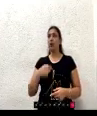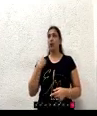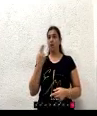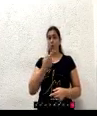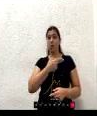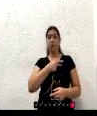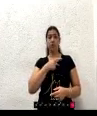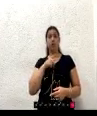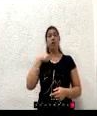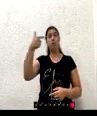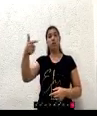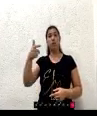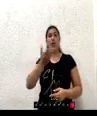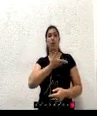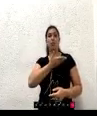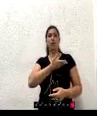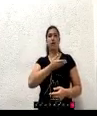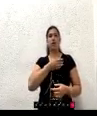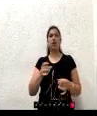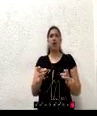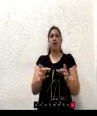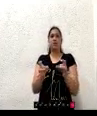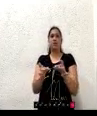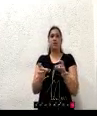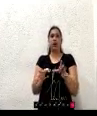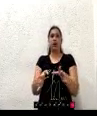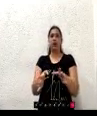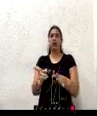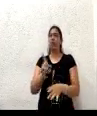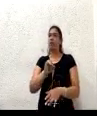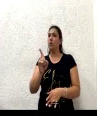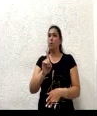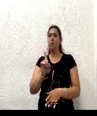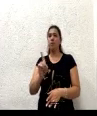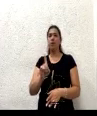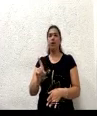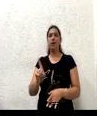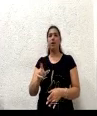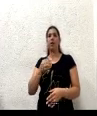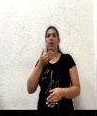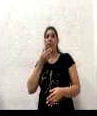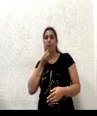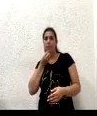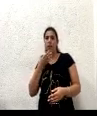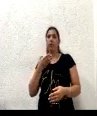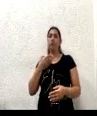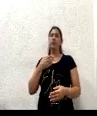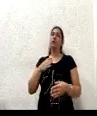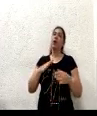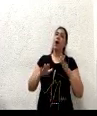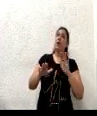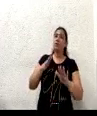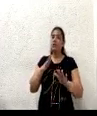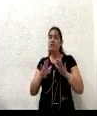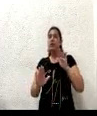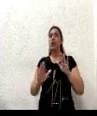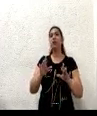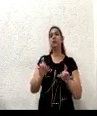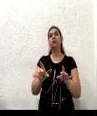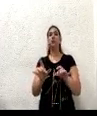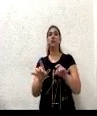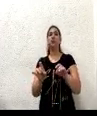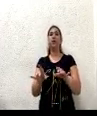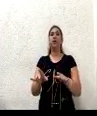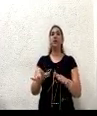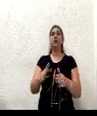vereadora disse, consórcio não é uma boa, dependendo do consórcio. Só tira